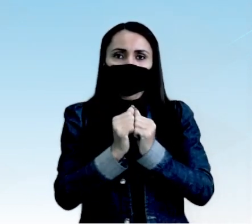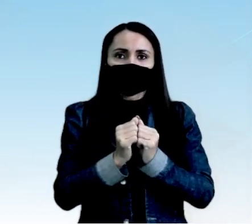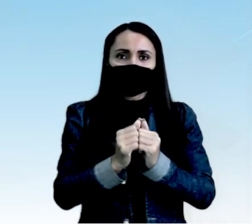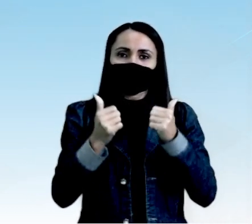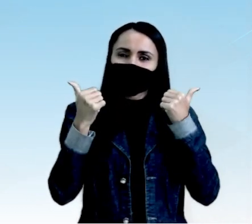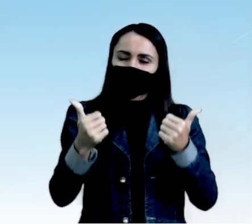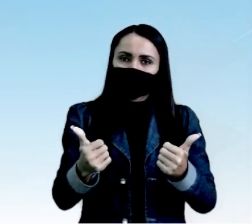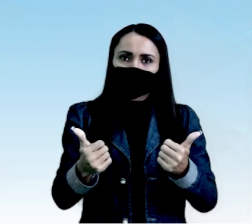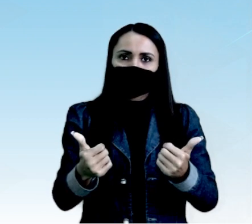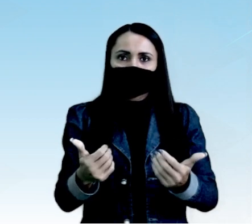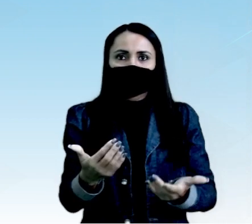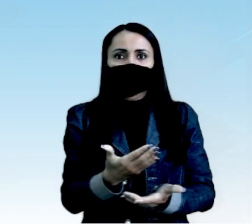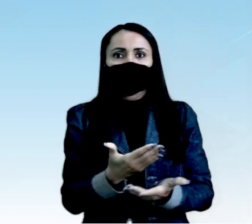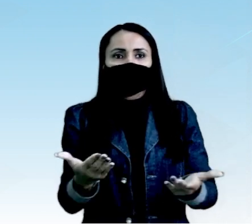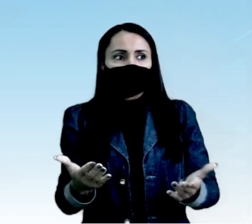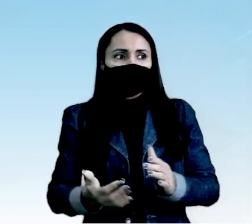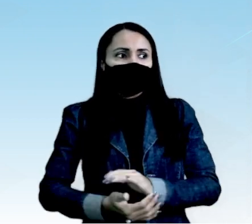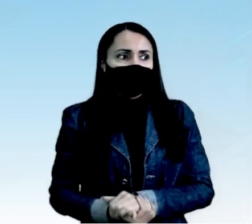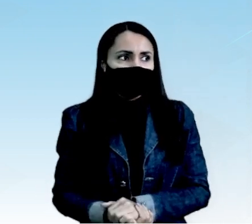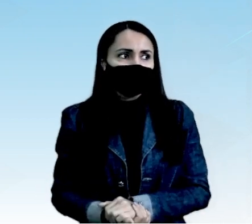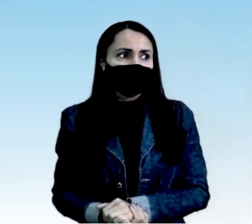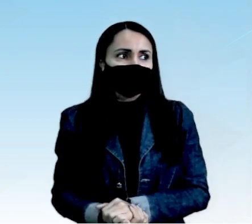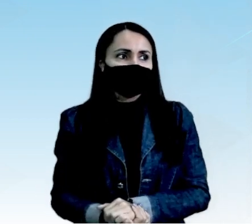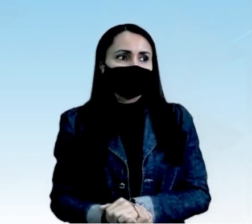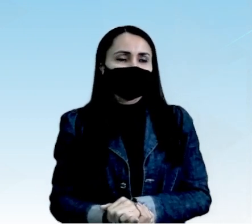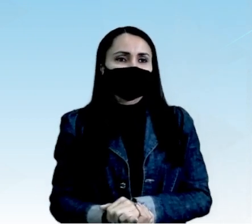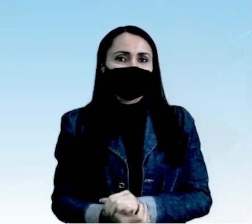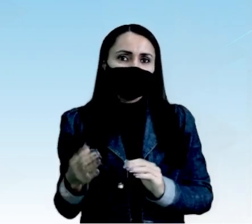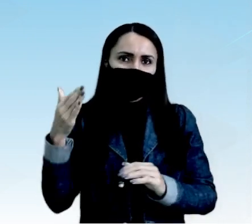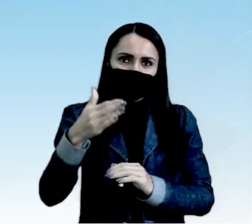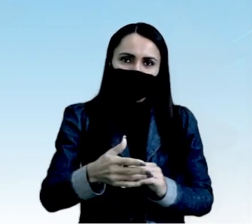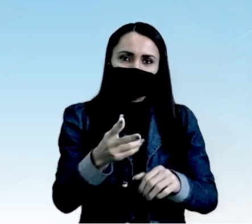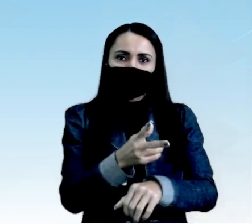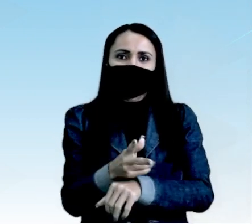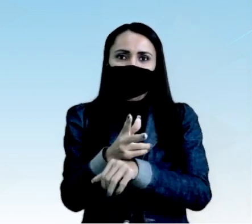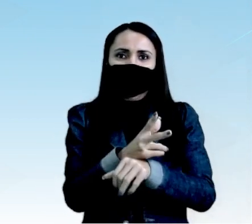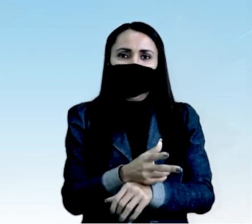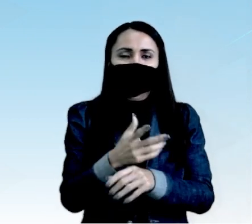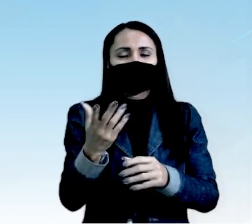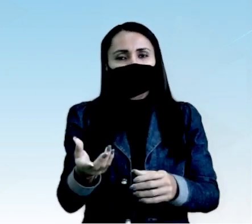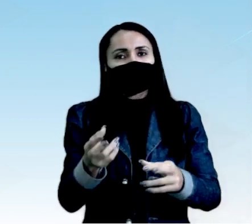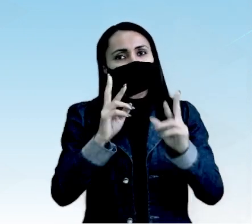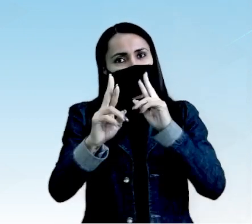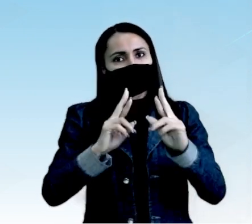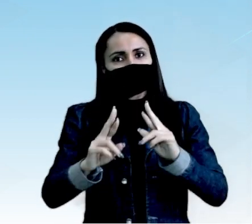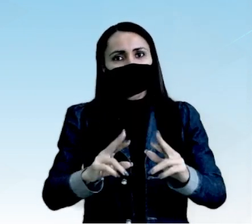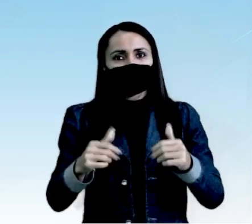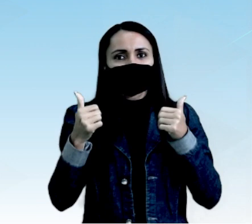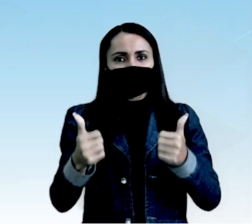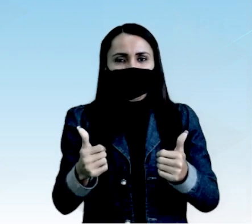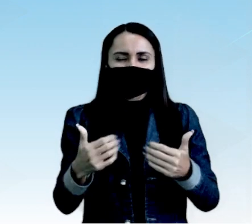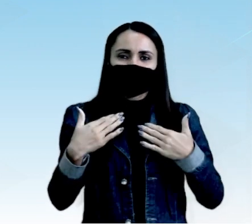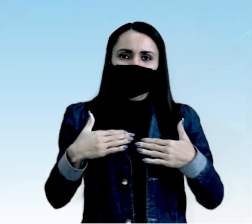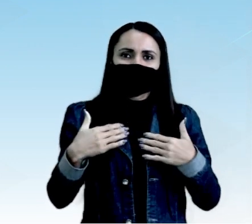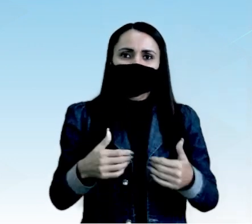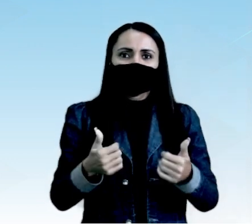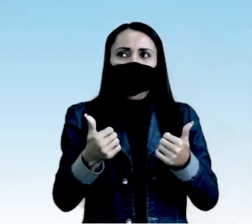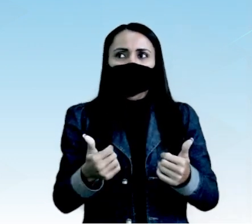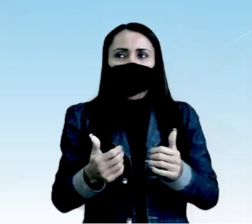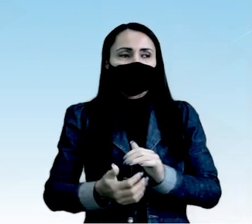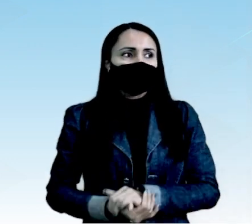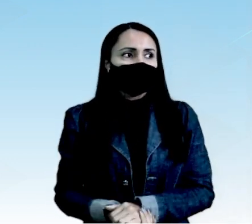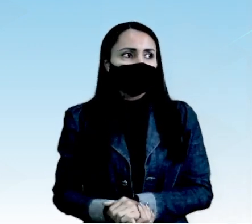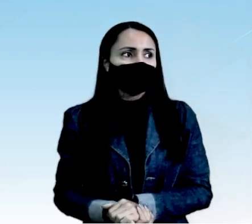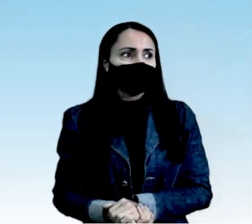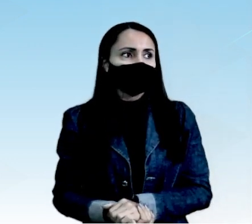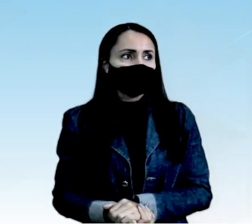sem acento, tá bom? Deixei de propósito. Participa aí da nossa videoaula. Manda pra gente que a gente vai estar aqui curtindo, tranquilo? Tem tempo ainda,